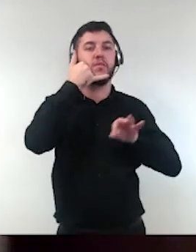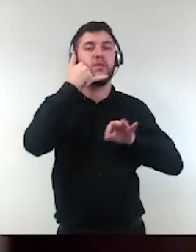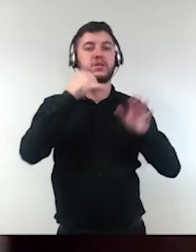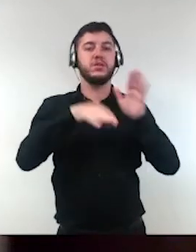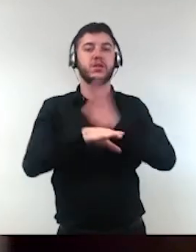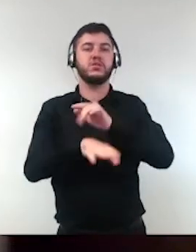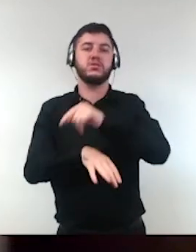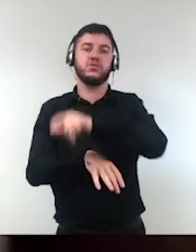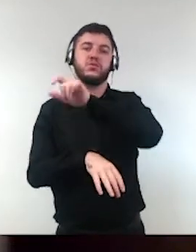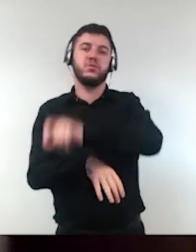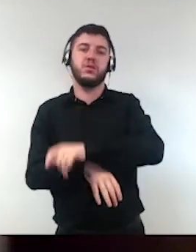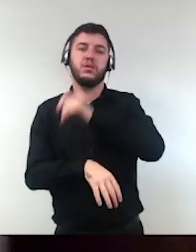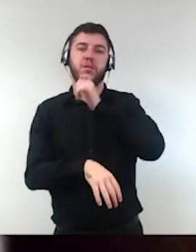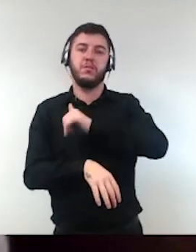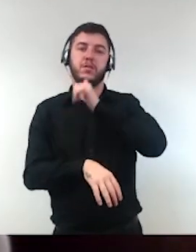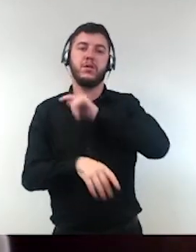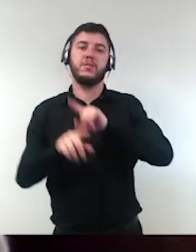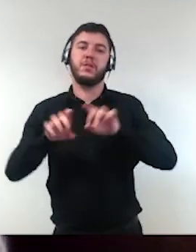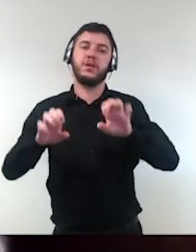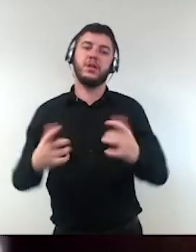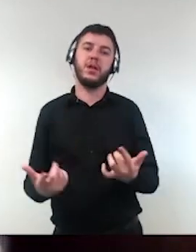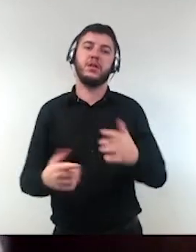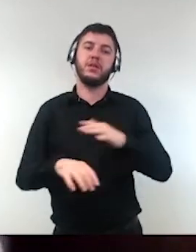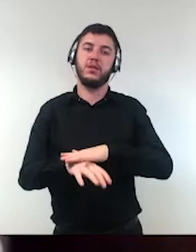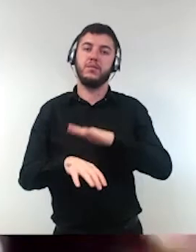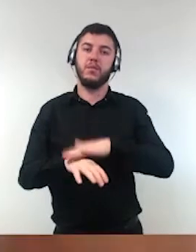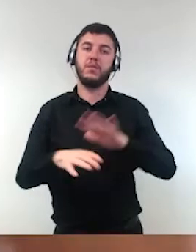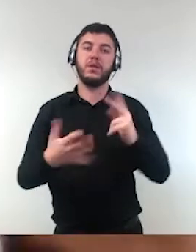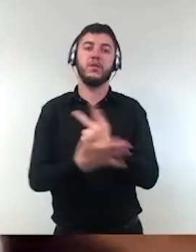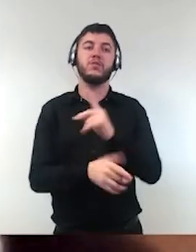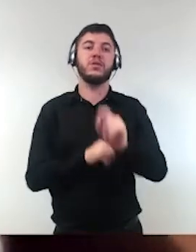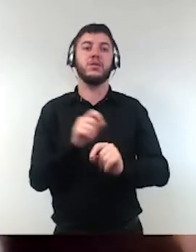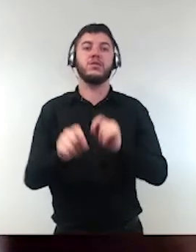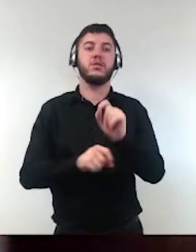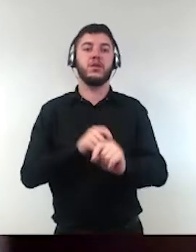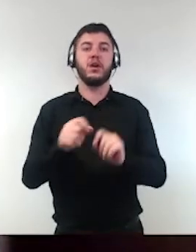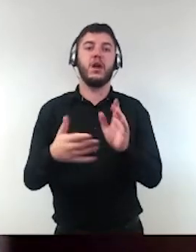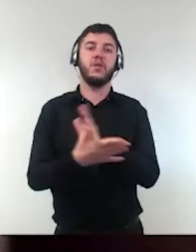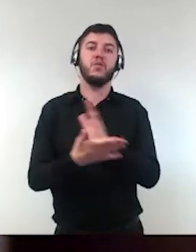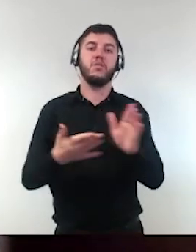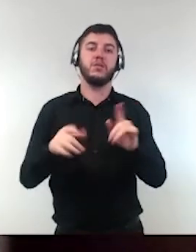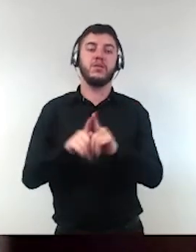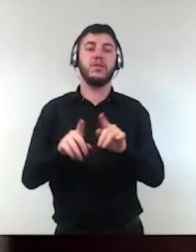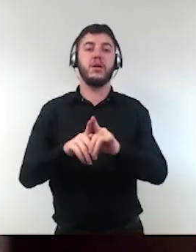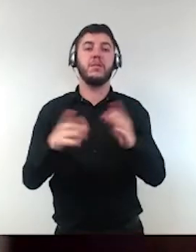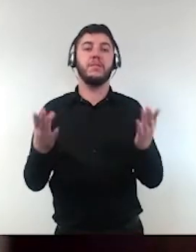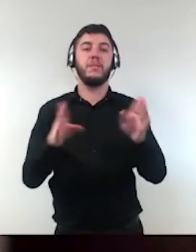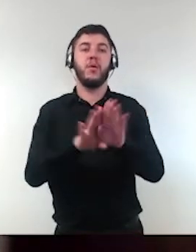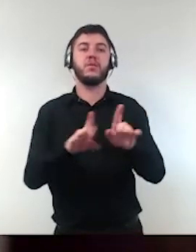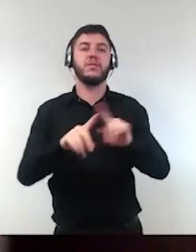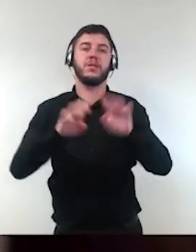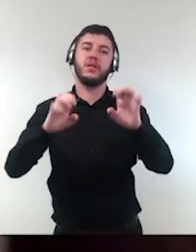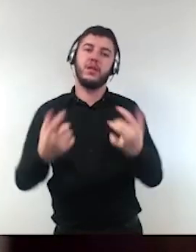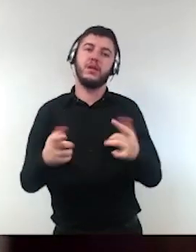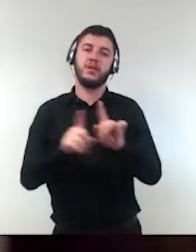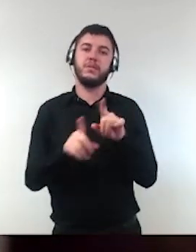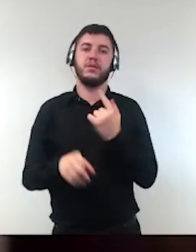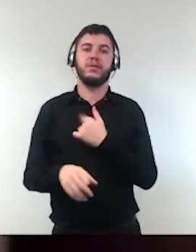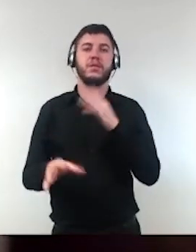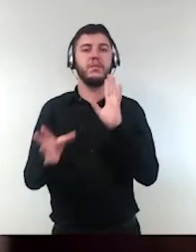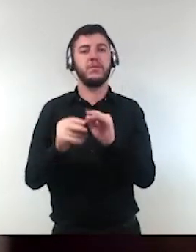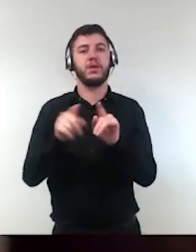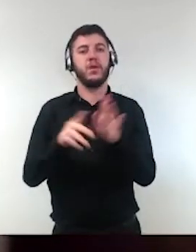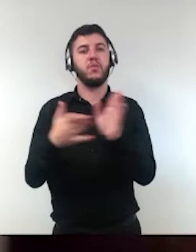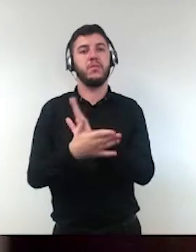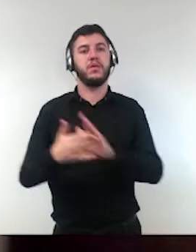portas ainda físicas estão fechadas. Muitas delegacias ainda com dificuldade de atendimento, muitos